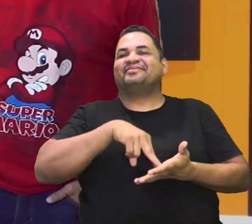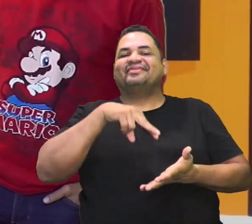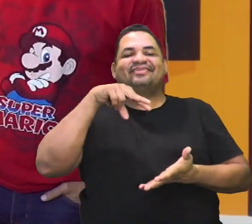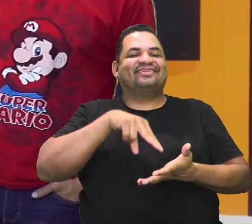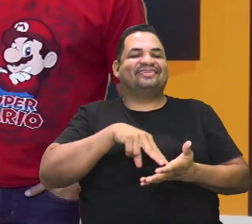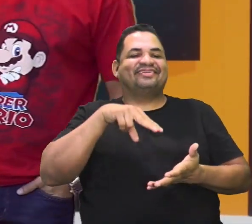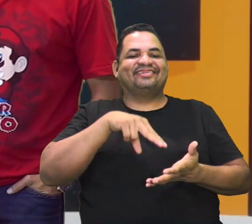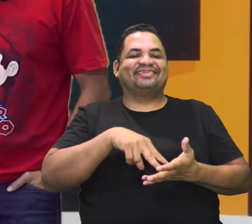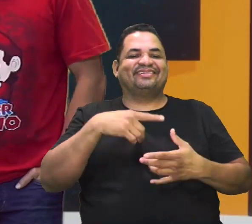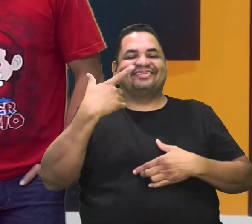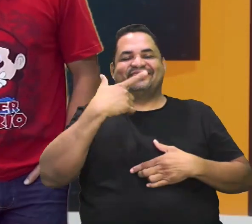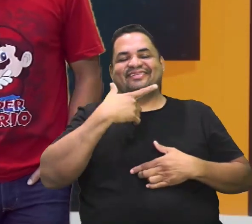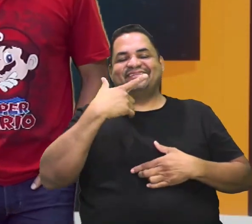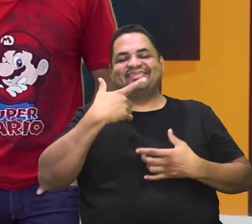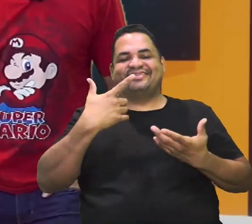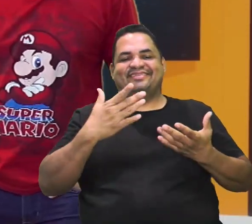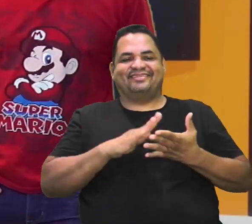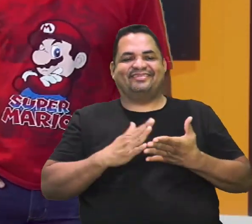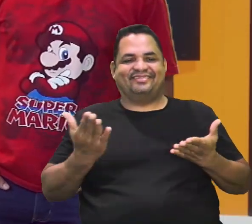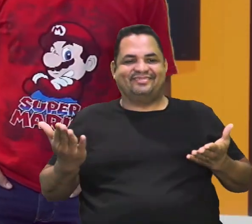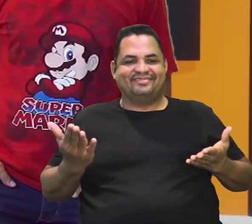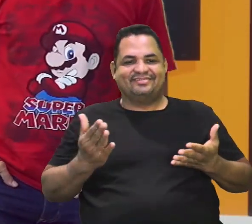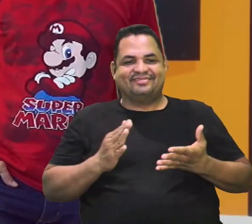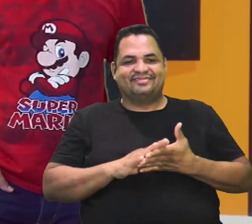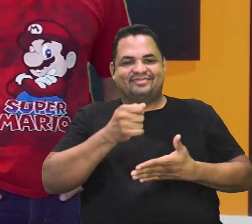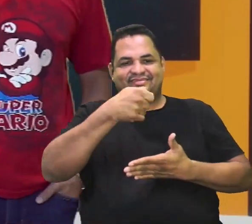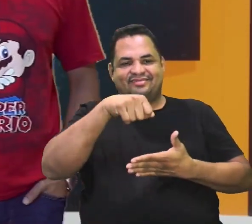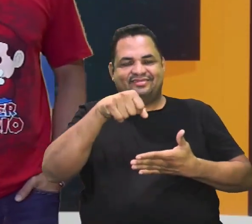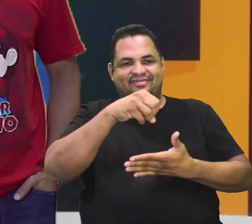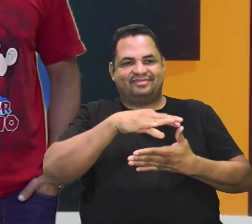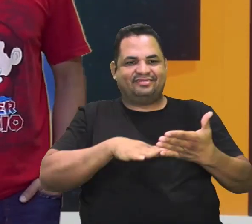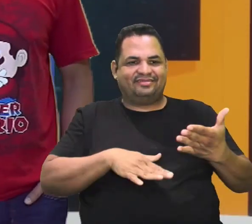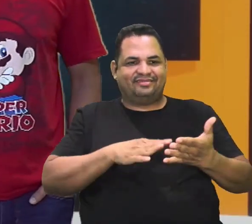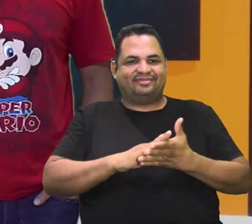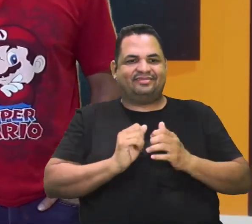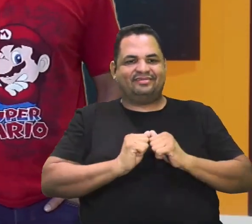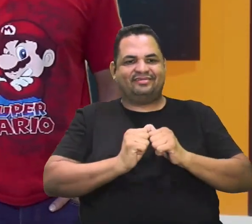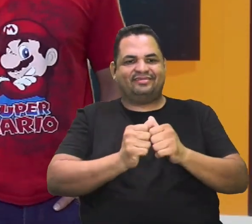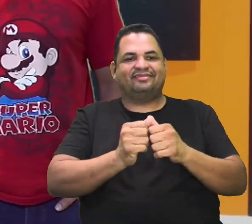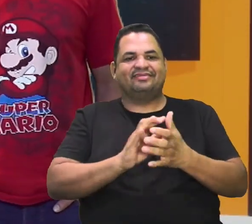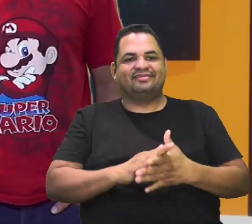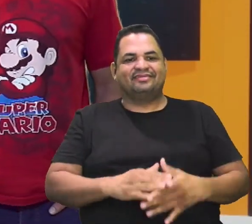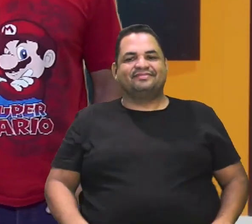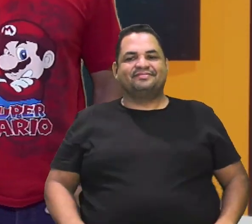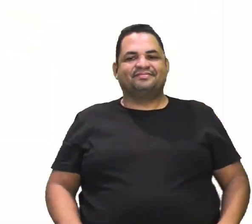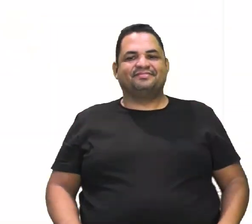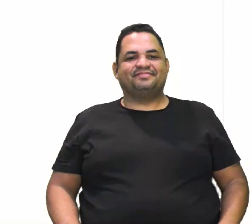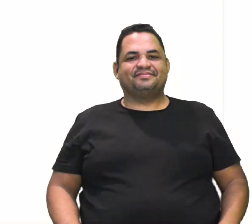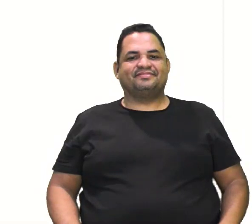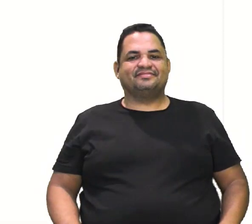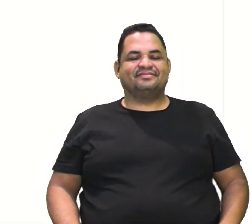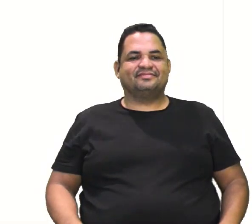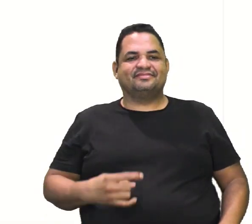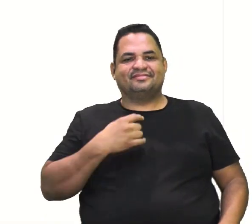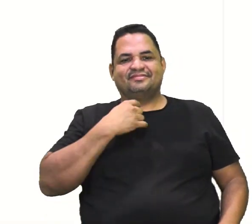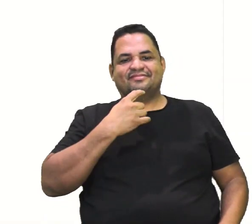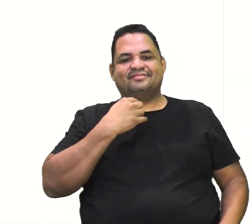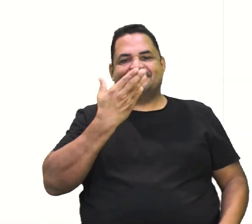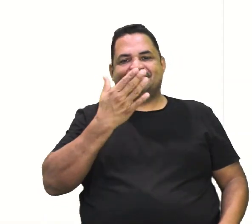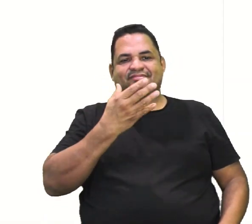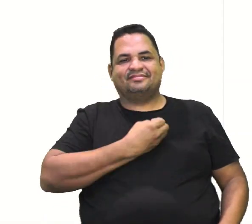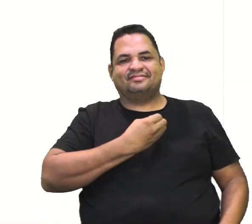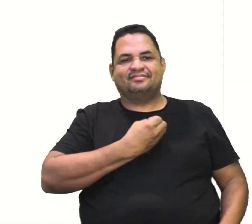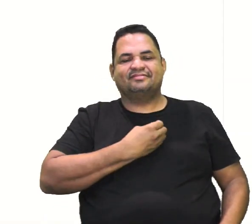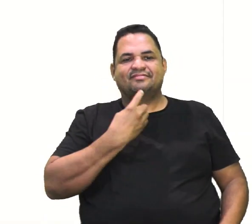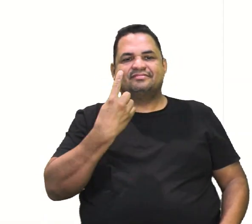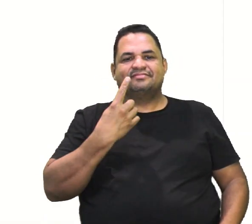Só alegria, só alegria. Então vamos lá, vamos corrigir as atividades de sala junto com vocês. Olha lá na telinha. Tirando as dúvidas, questão